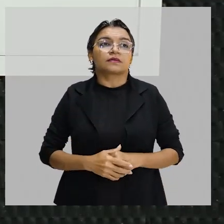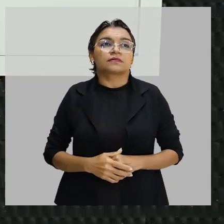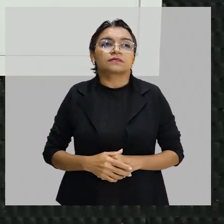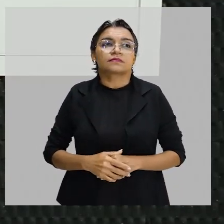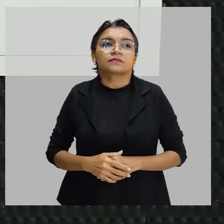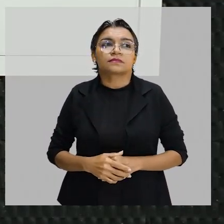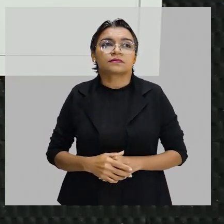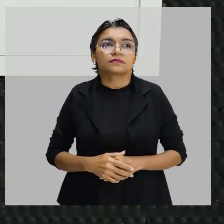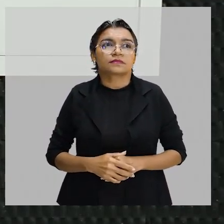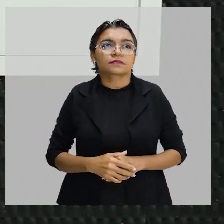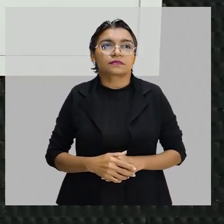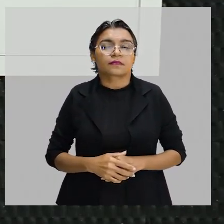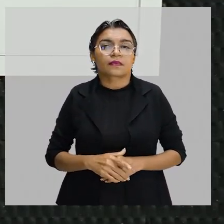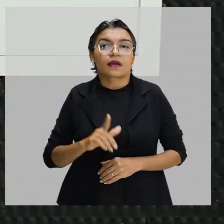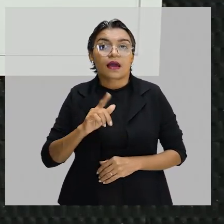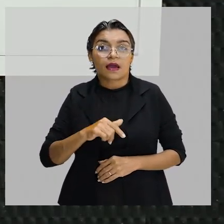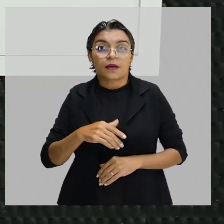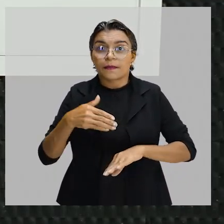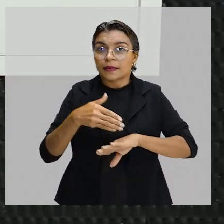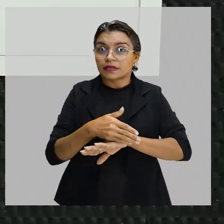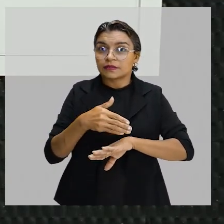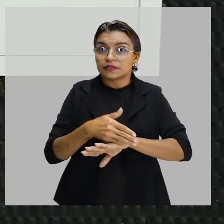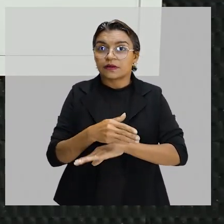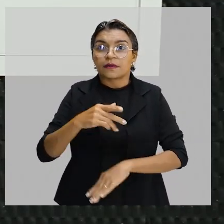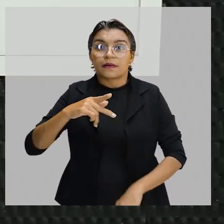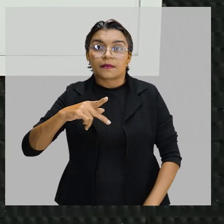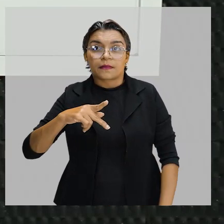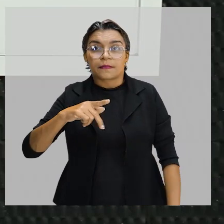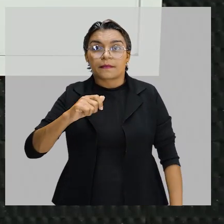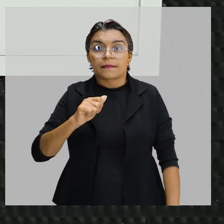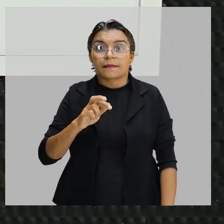uma participação parcial apenas, olha.